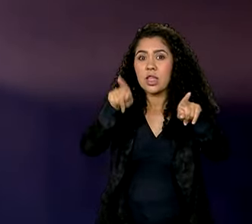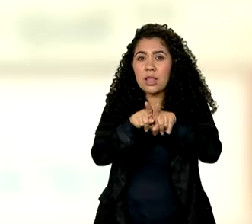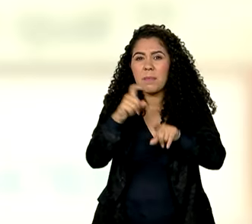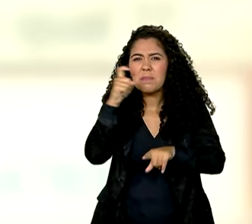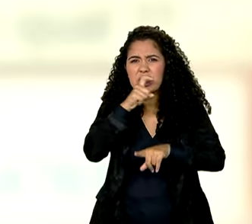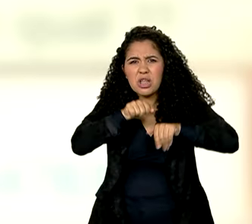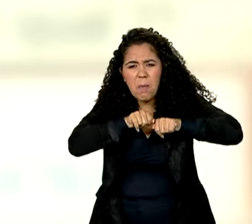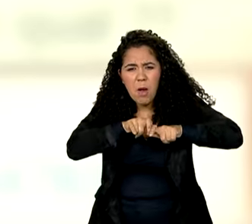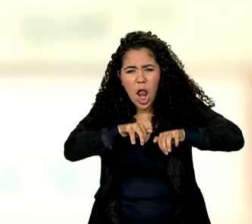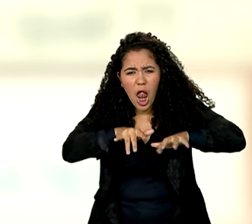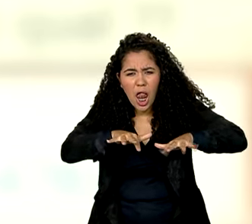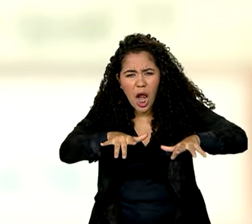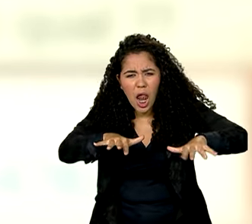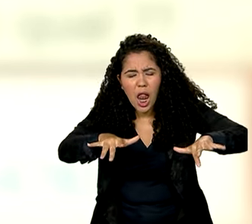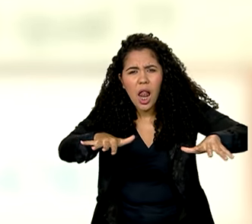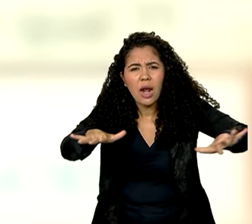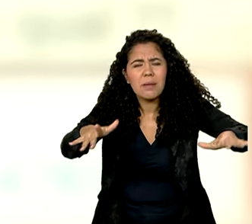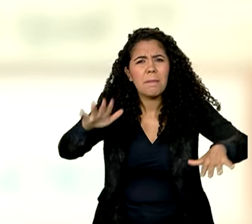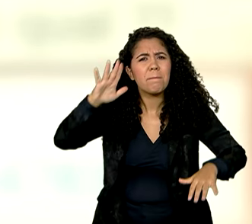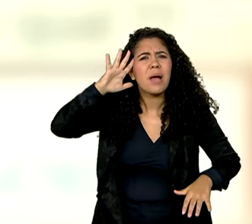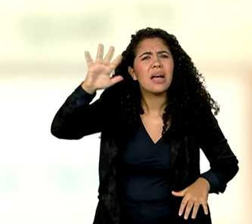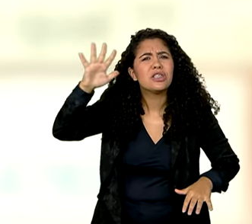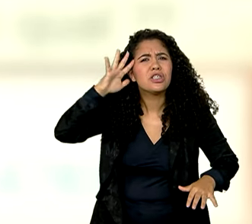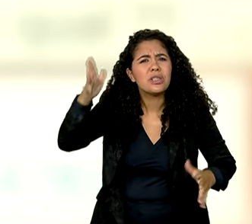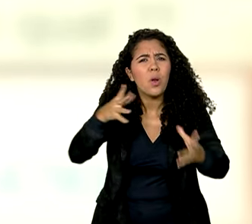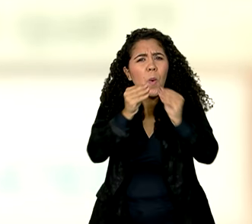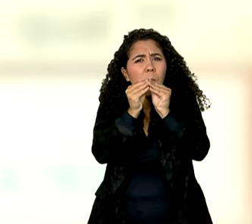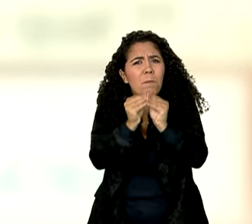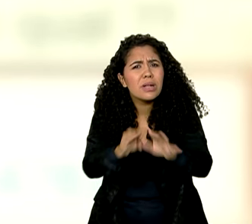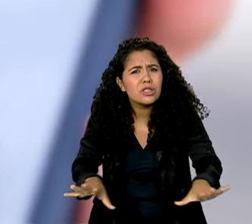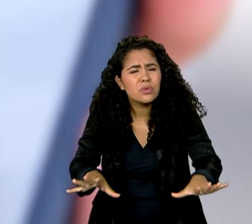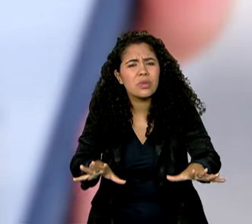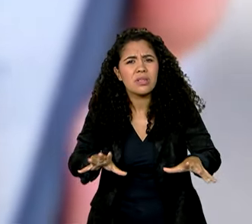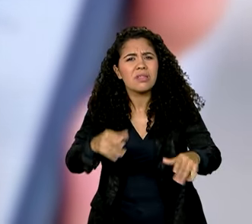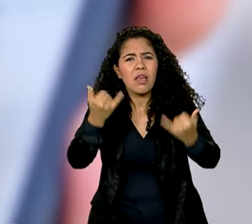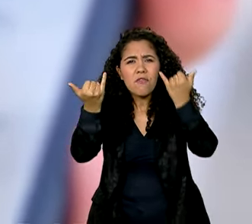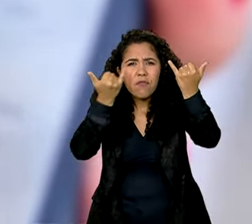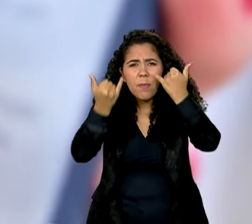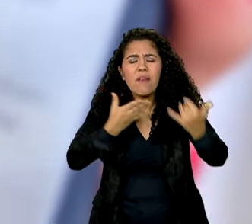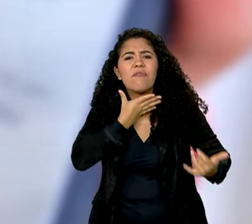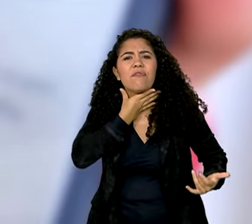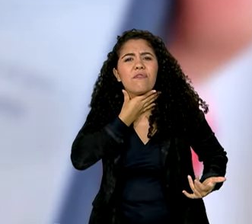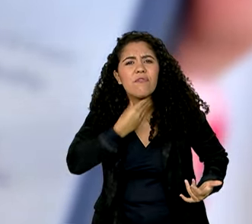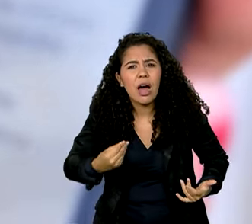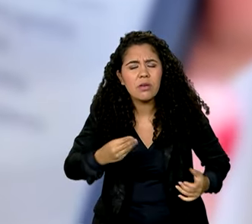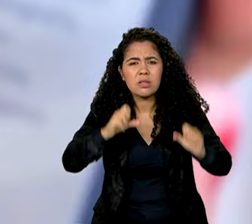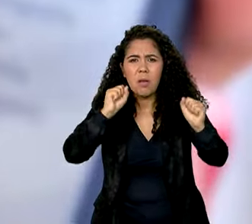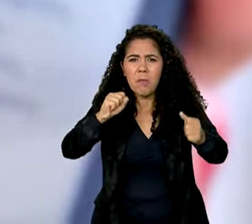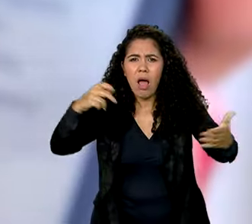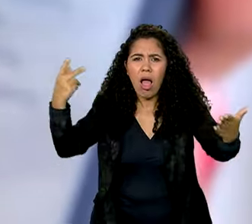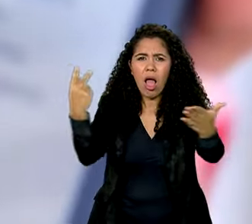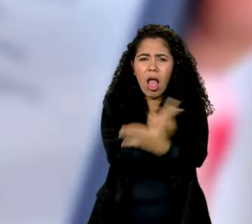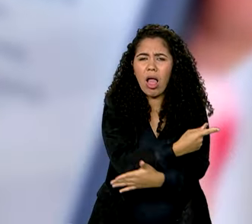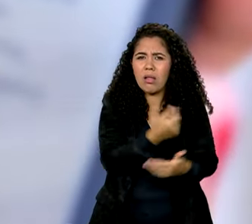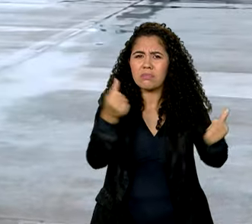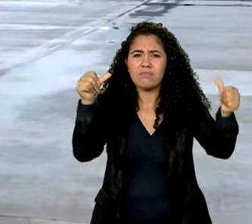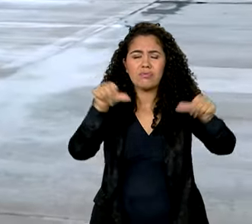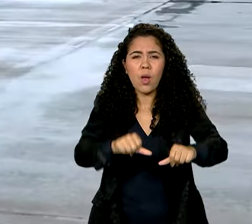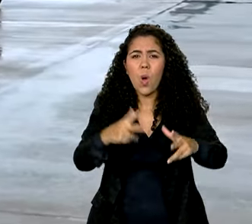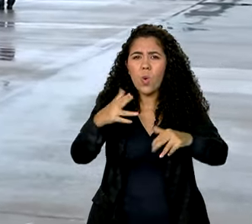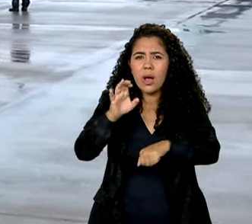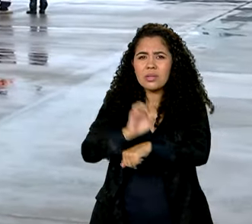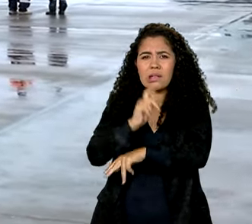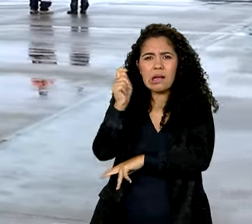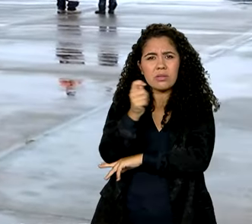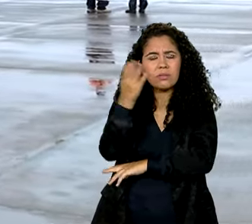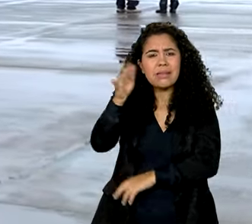rápido. Imagine aí o transtorno que essas informações falsas causam em situações de tragédia, como a do Rio Grande do Sul. Veja só